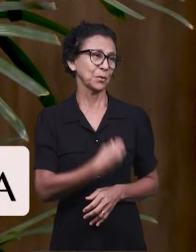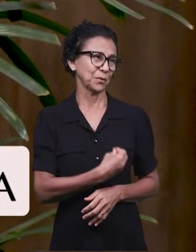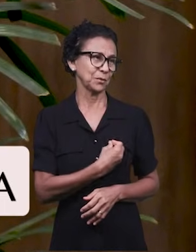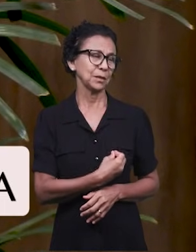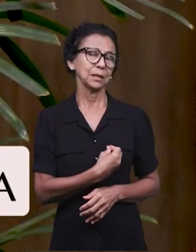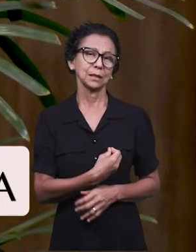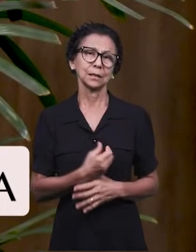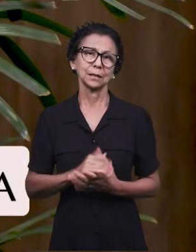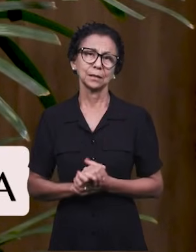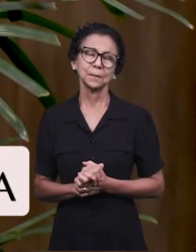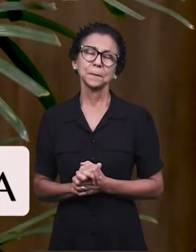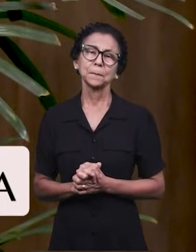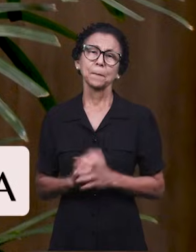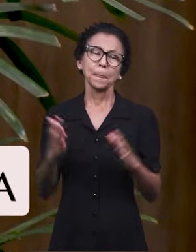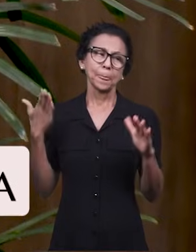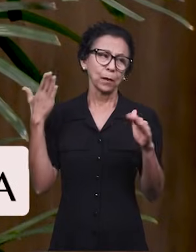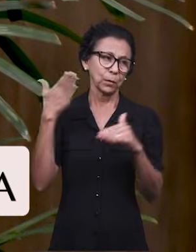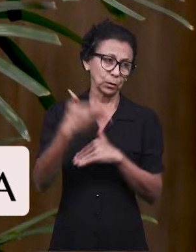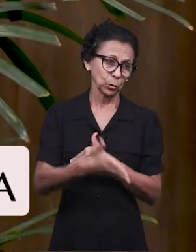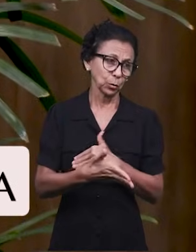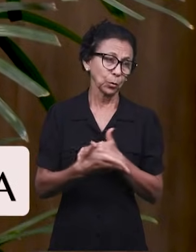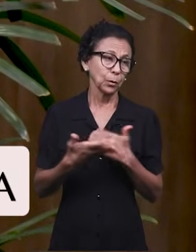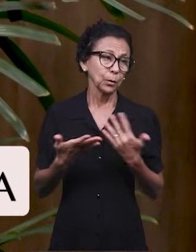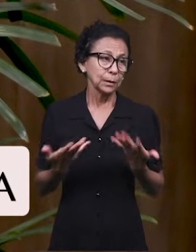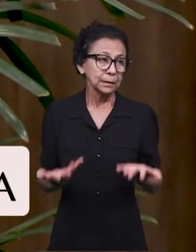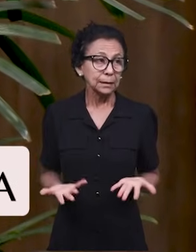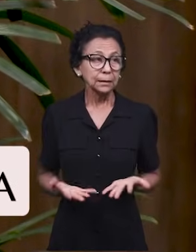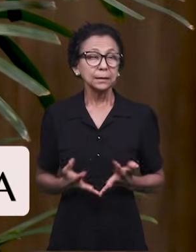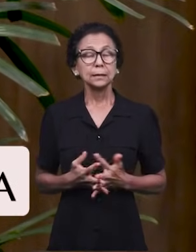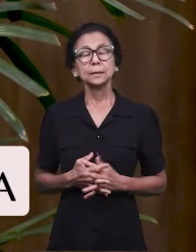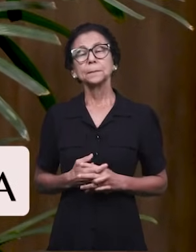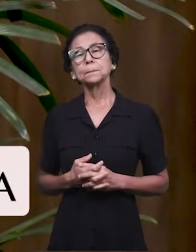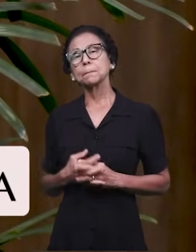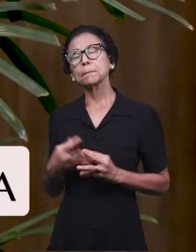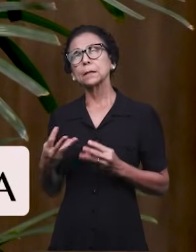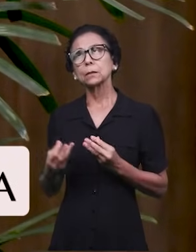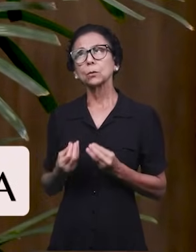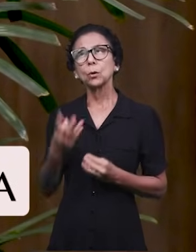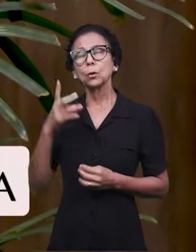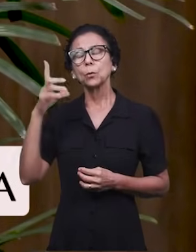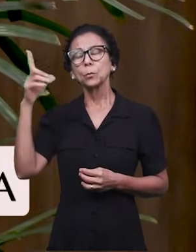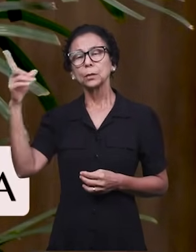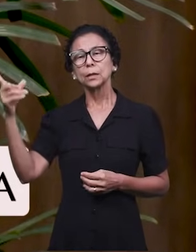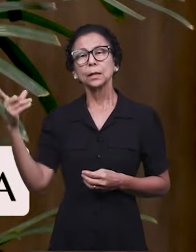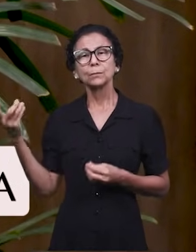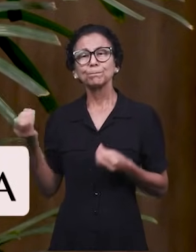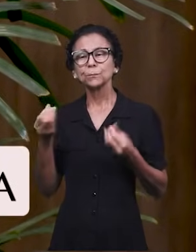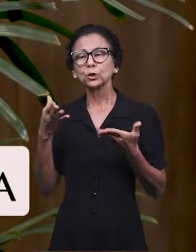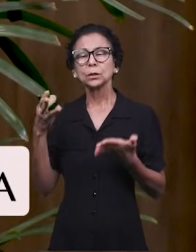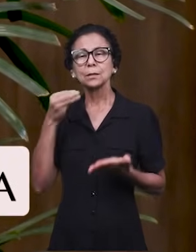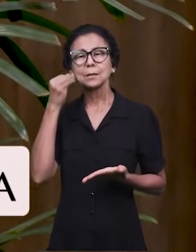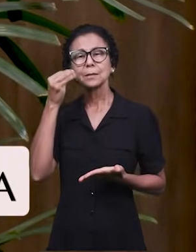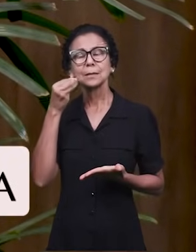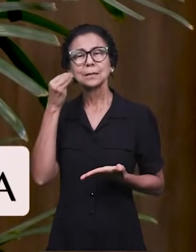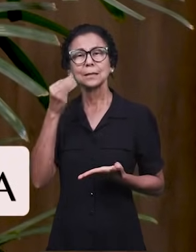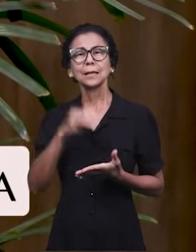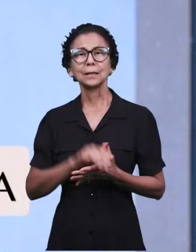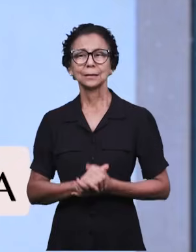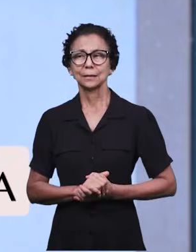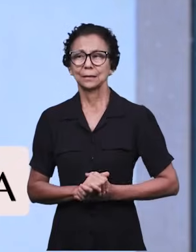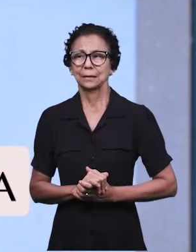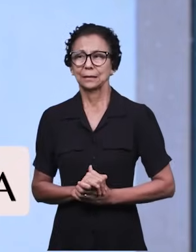senhor ingressou, e como que Deus levou o senhor a viver essas experiências de evangelizar no